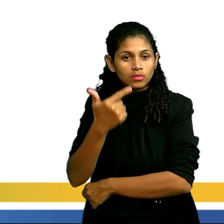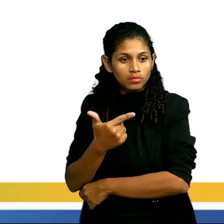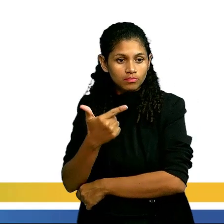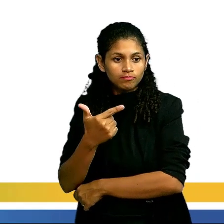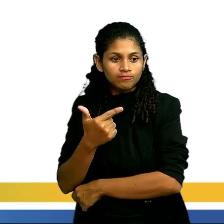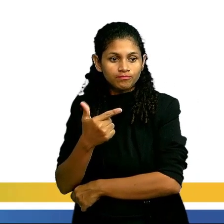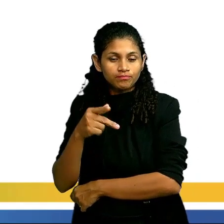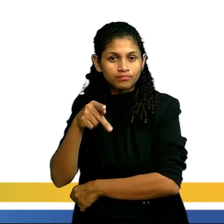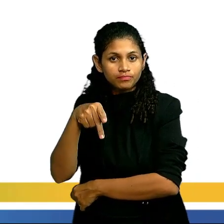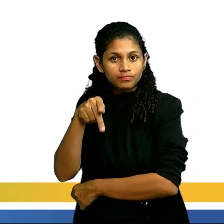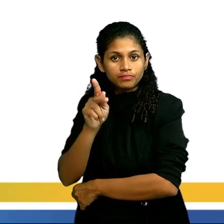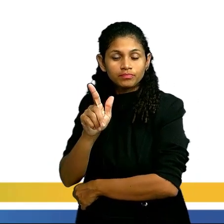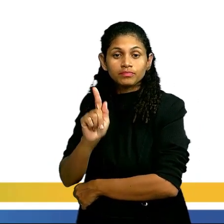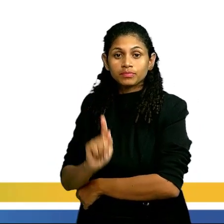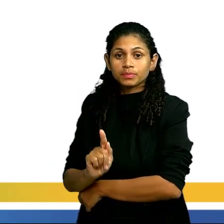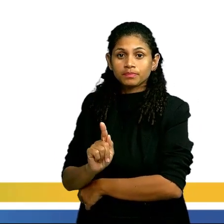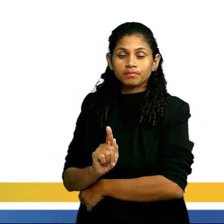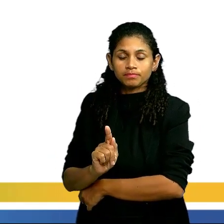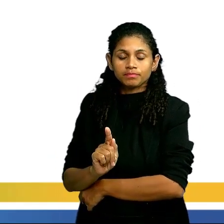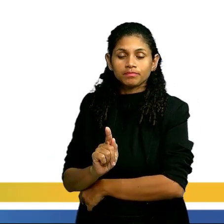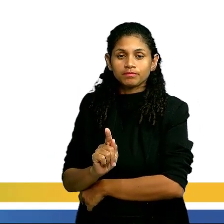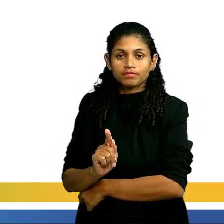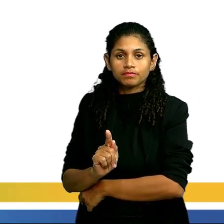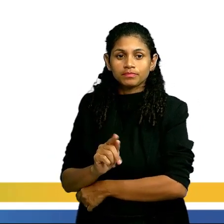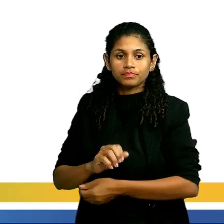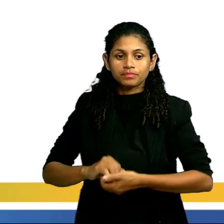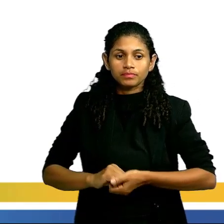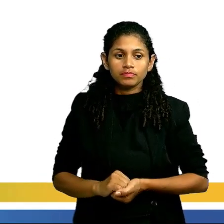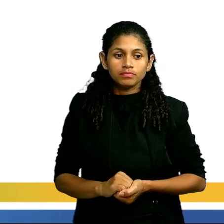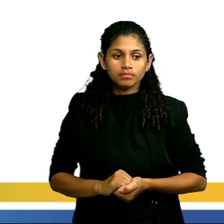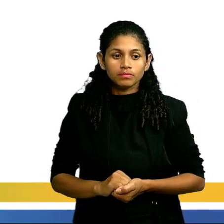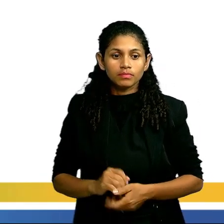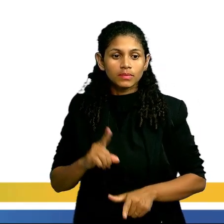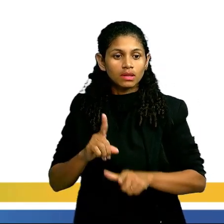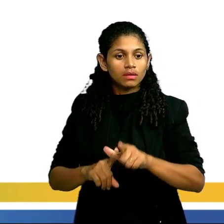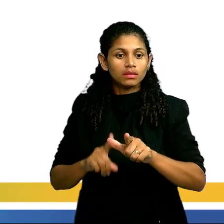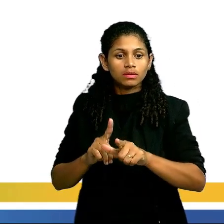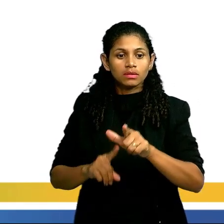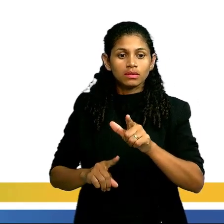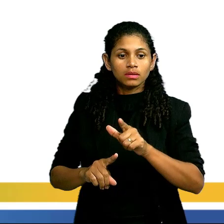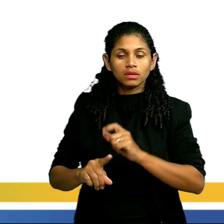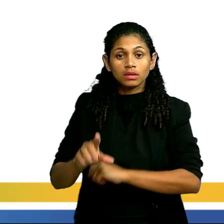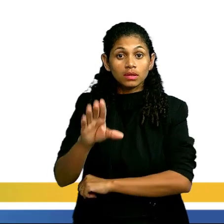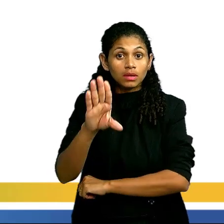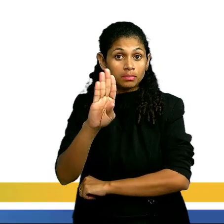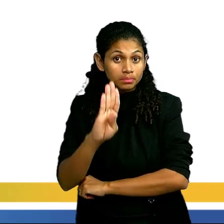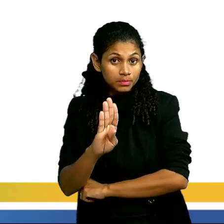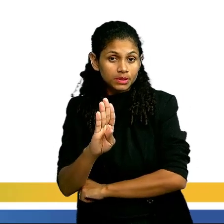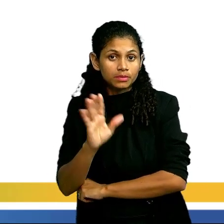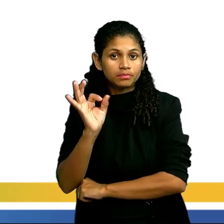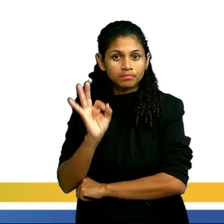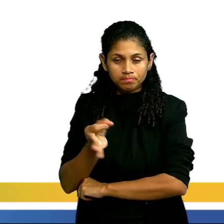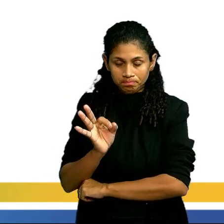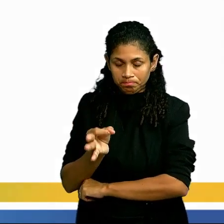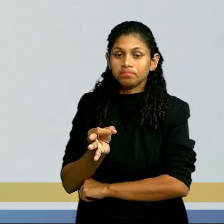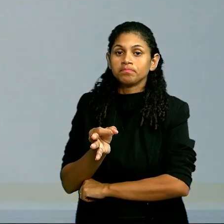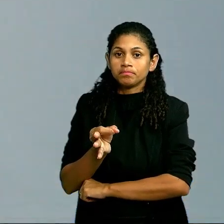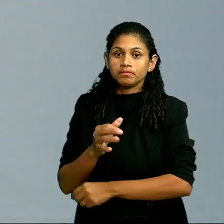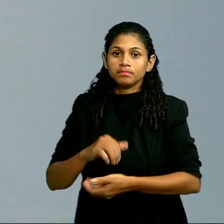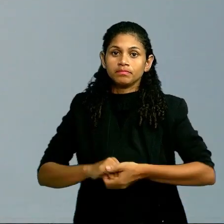1,52 kg de reagente vermelho. Com isso aí, logo a nossa alternativa correta é a letra